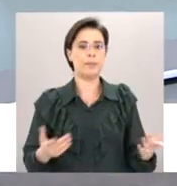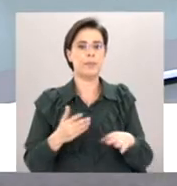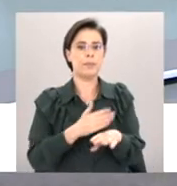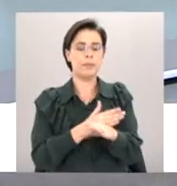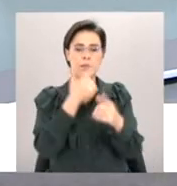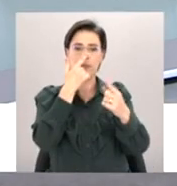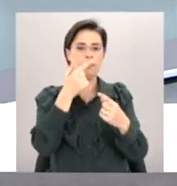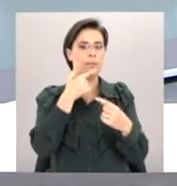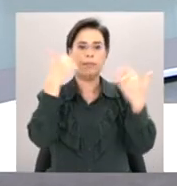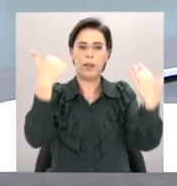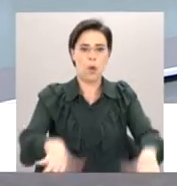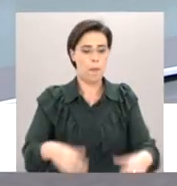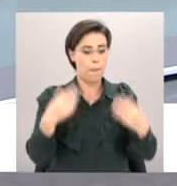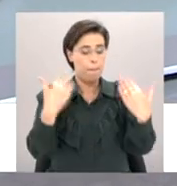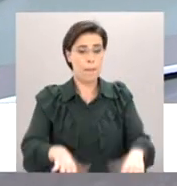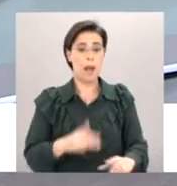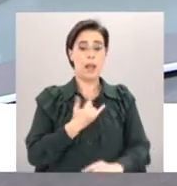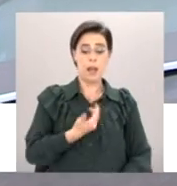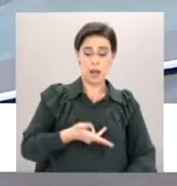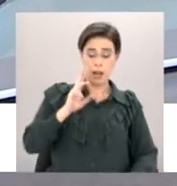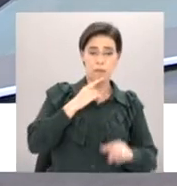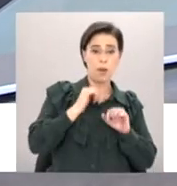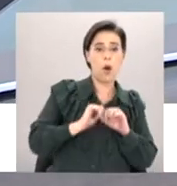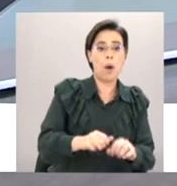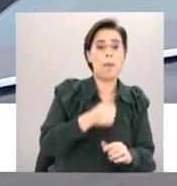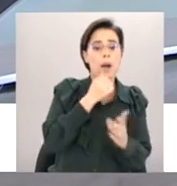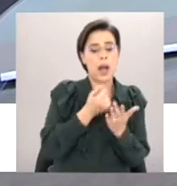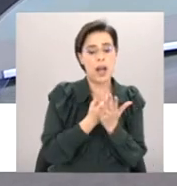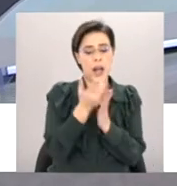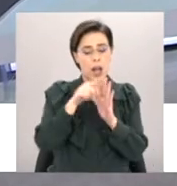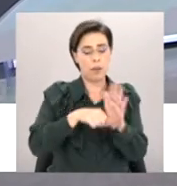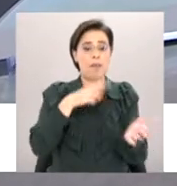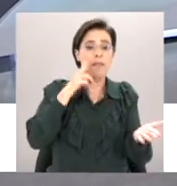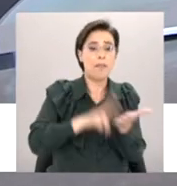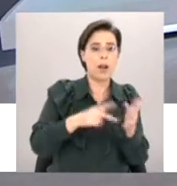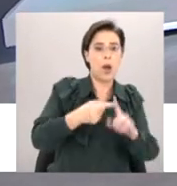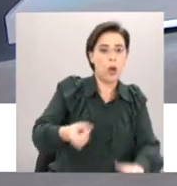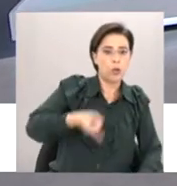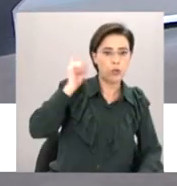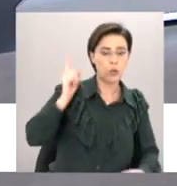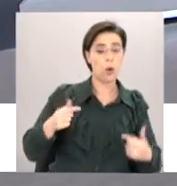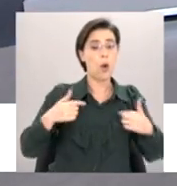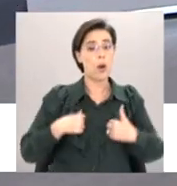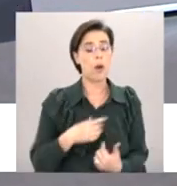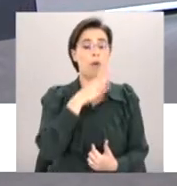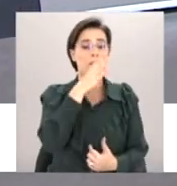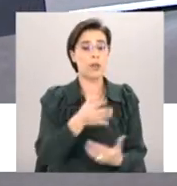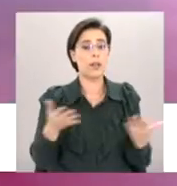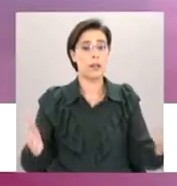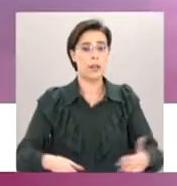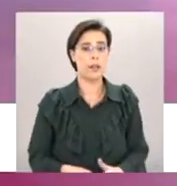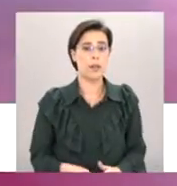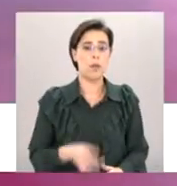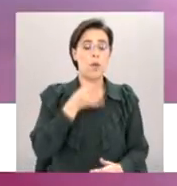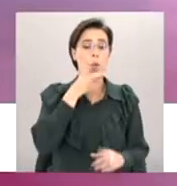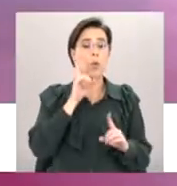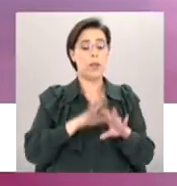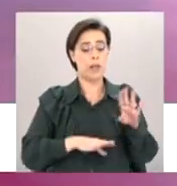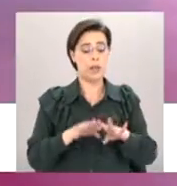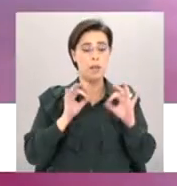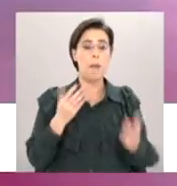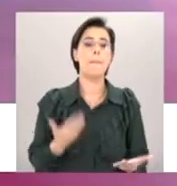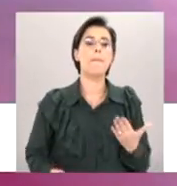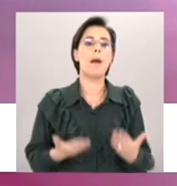referidas propriedades natural suposto as medidas restritivas o que não é verdade e o que nós dizemos é que quando um dia se